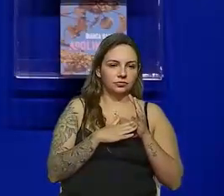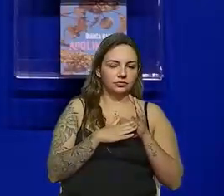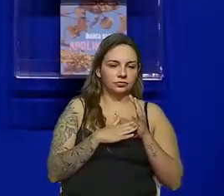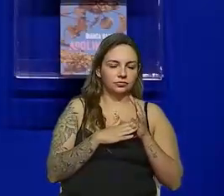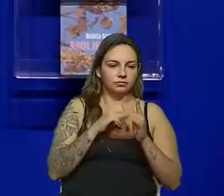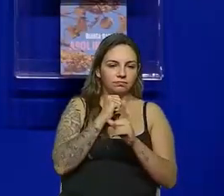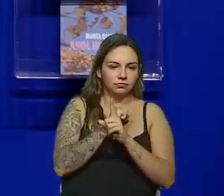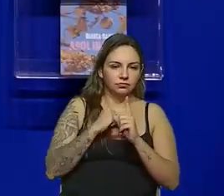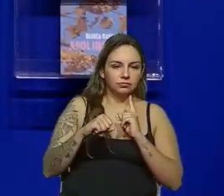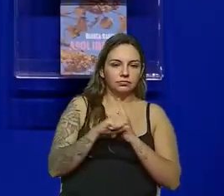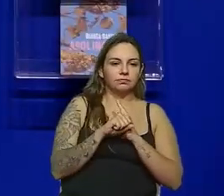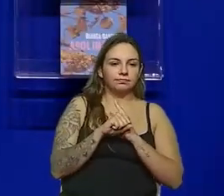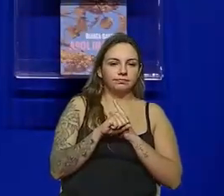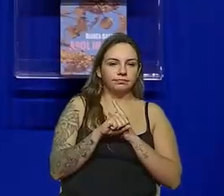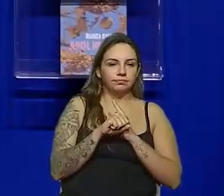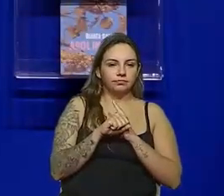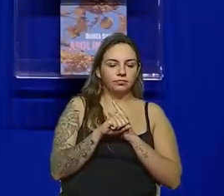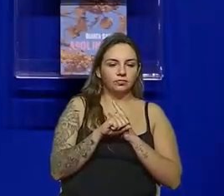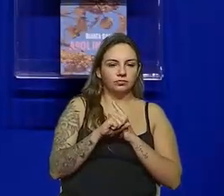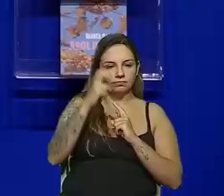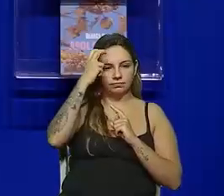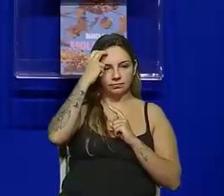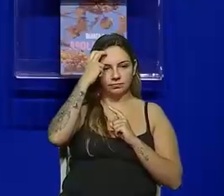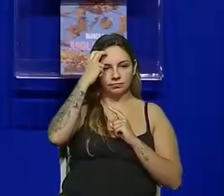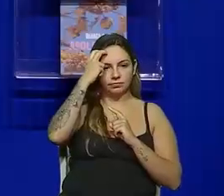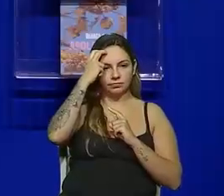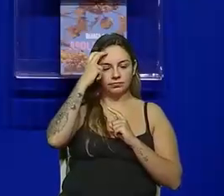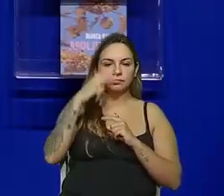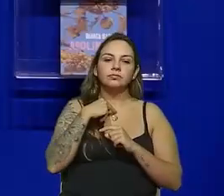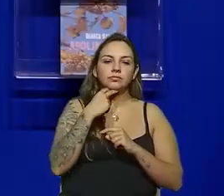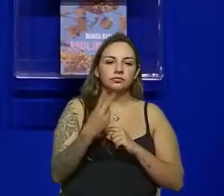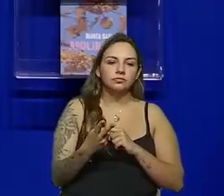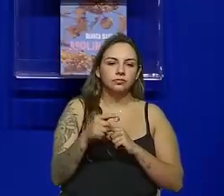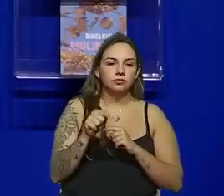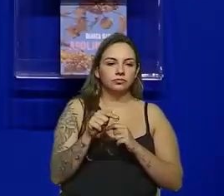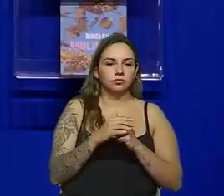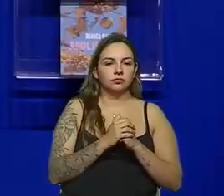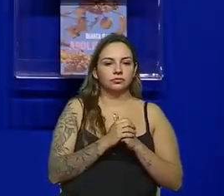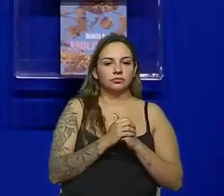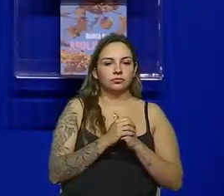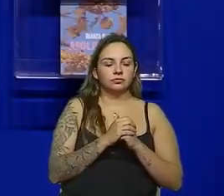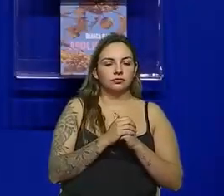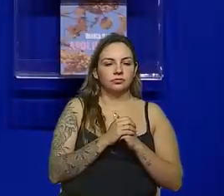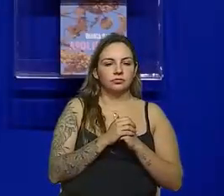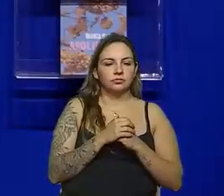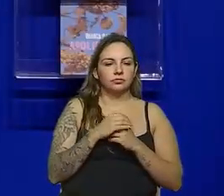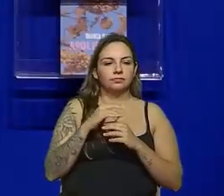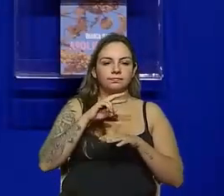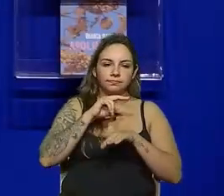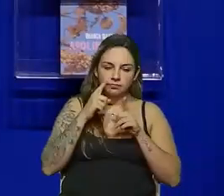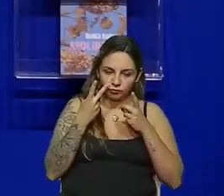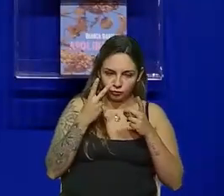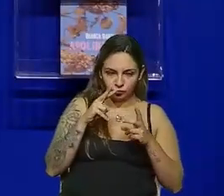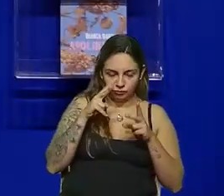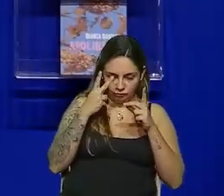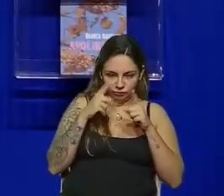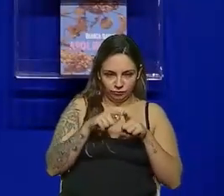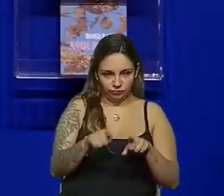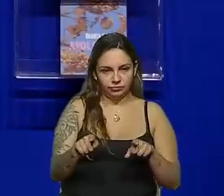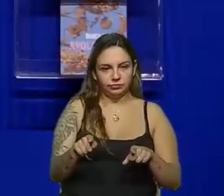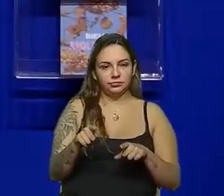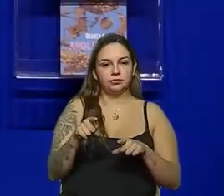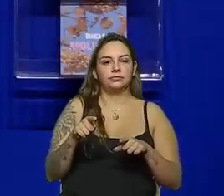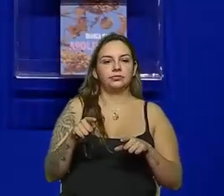a sociedade reagiu e a cultura foi porta-voz disso, com ambiguidade,